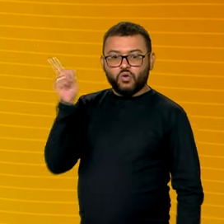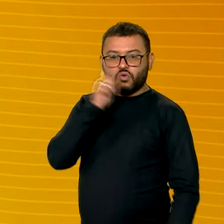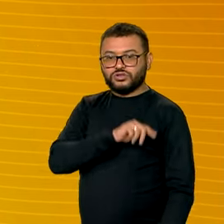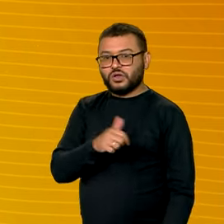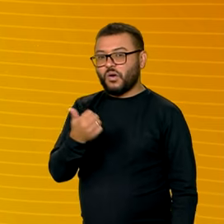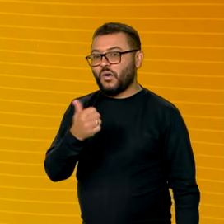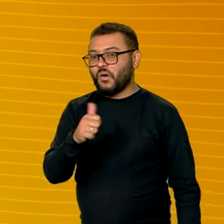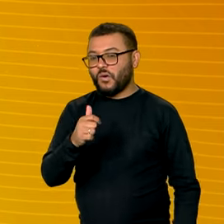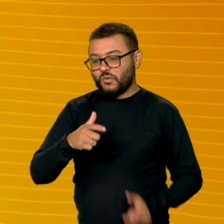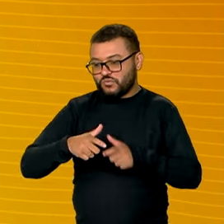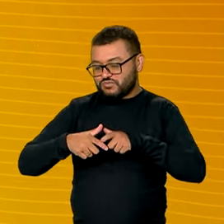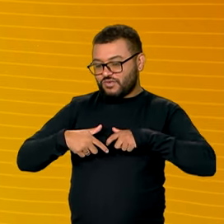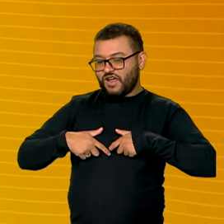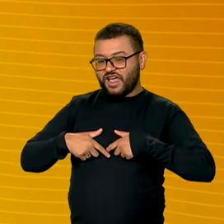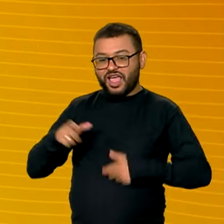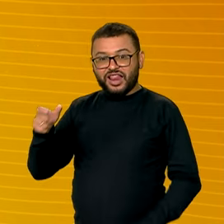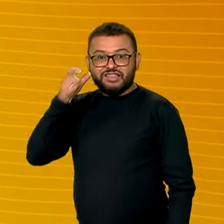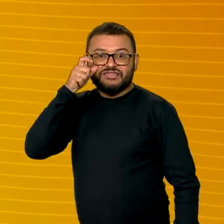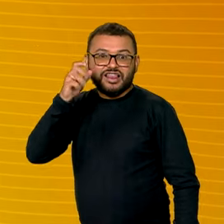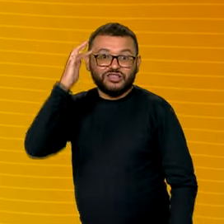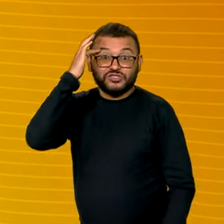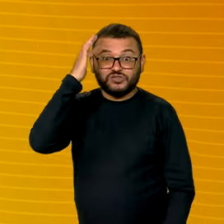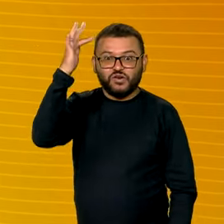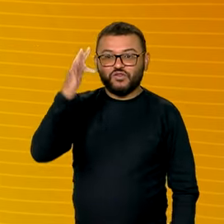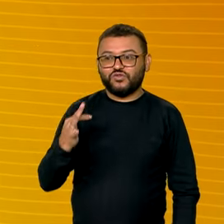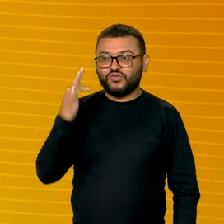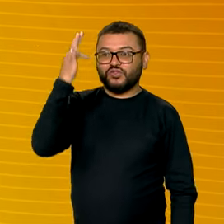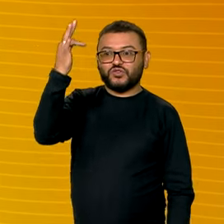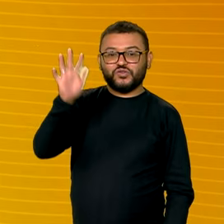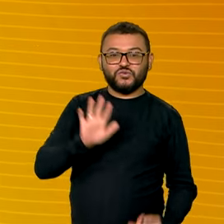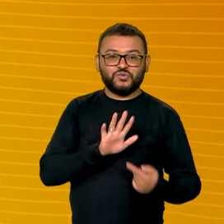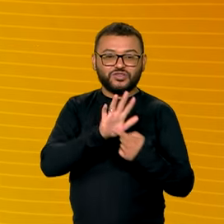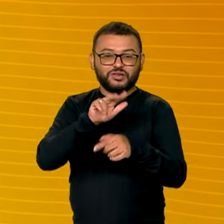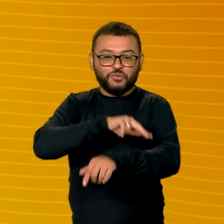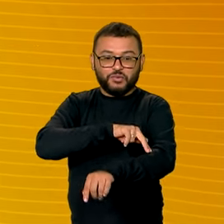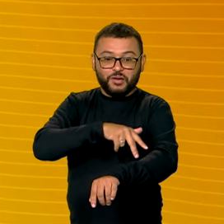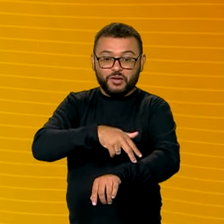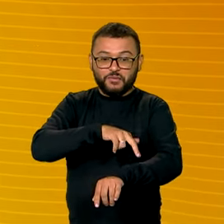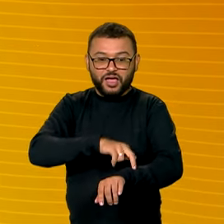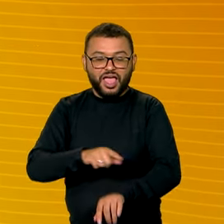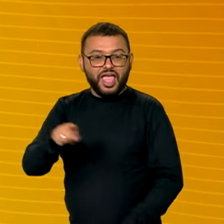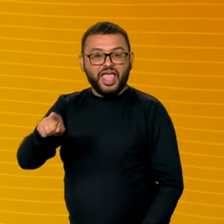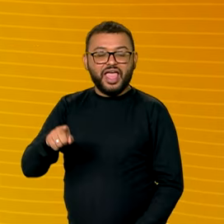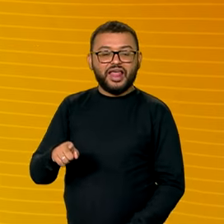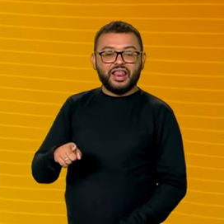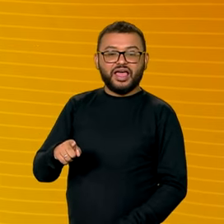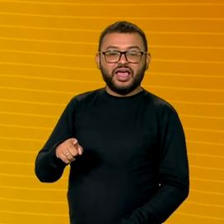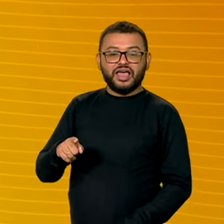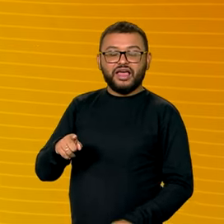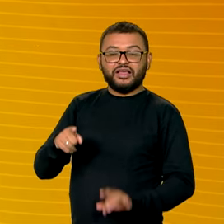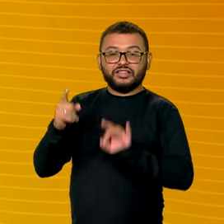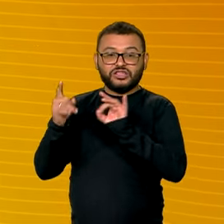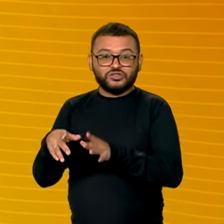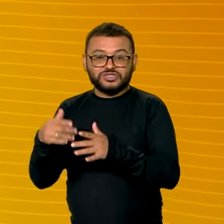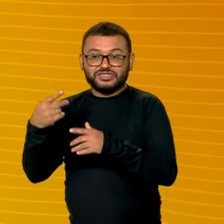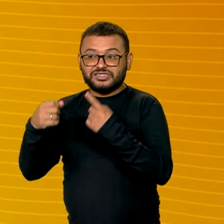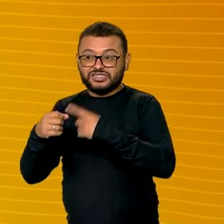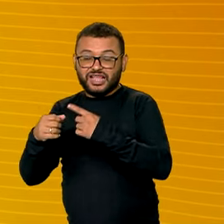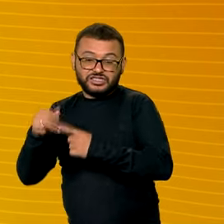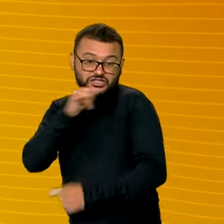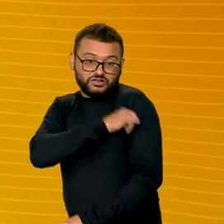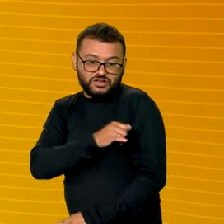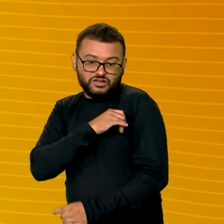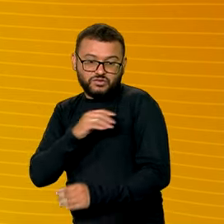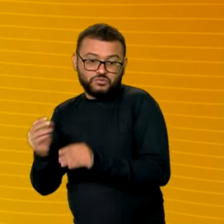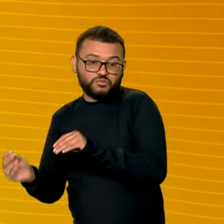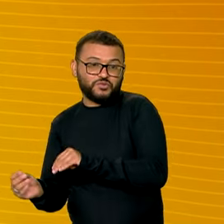11 medalhas. Em busca do sonho de se tornar uma estrela da ginástica, ela deixou Madureira, na zona norte do Rio de Janeiro,